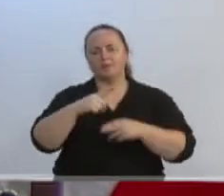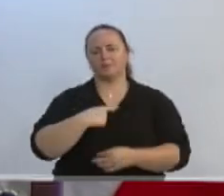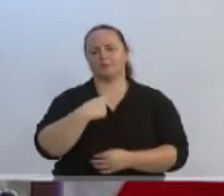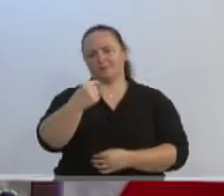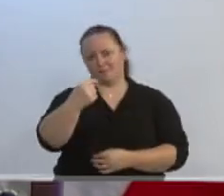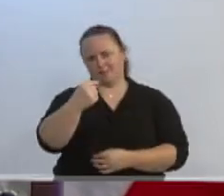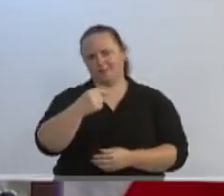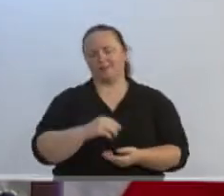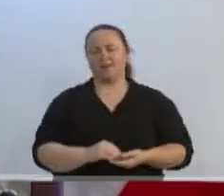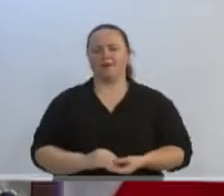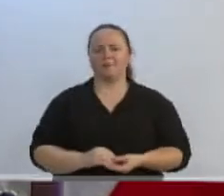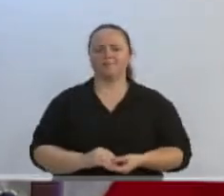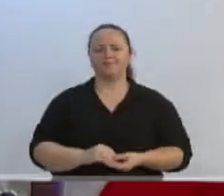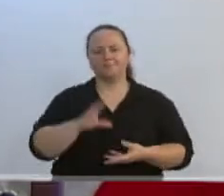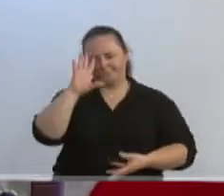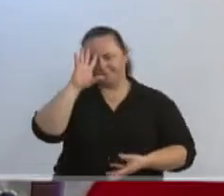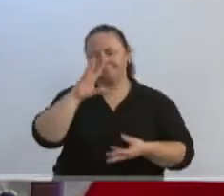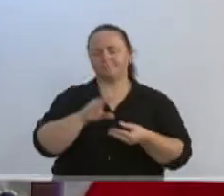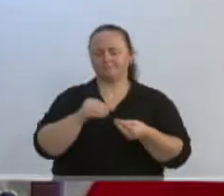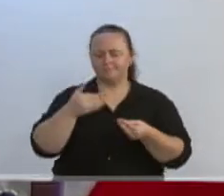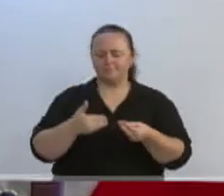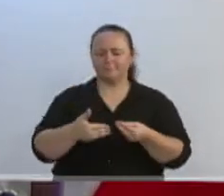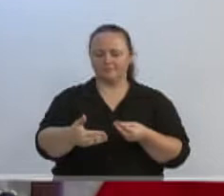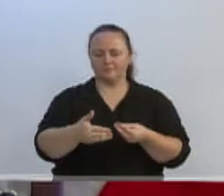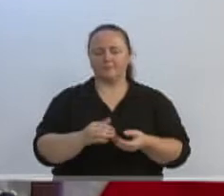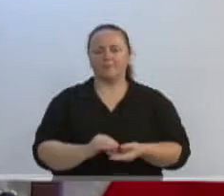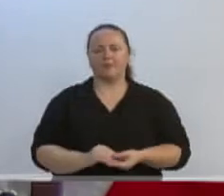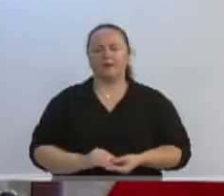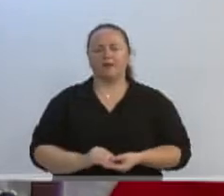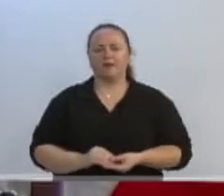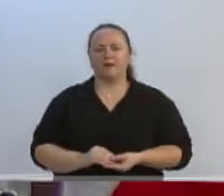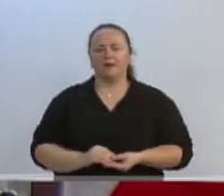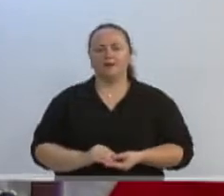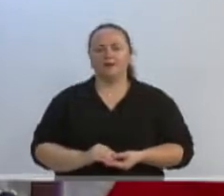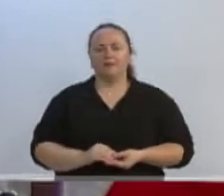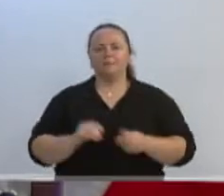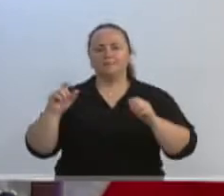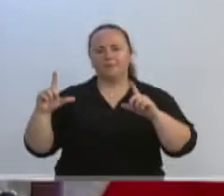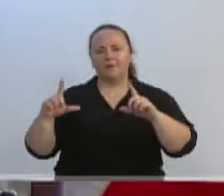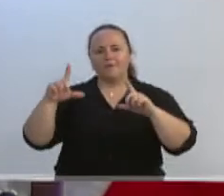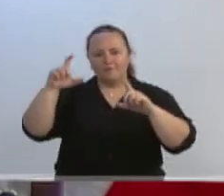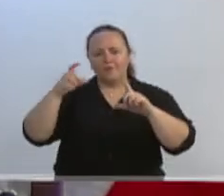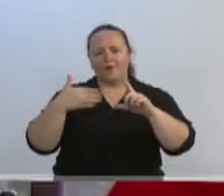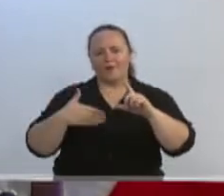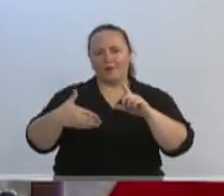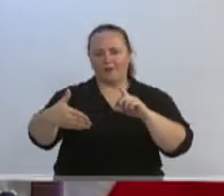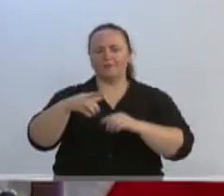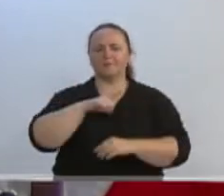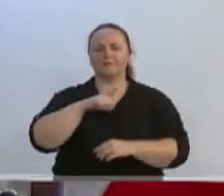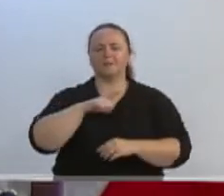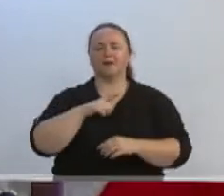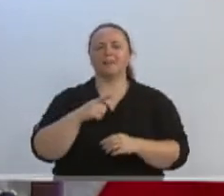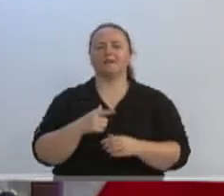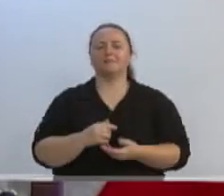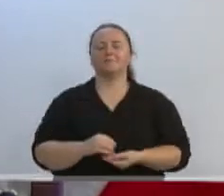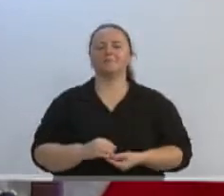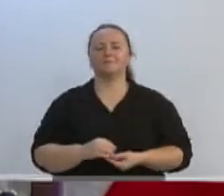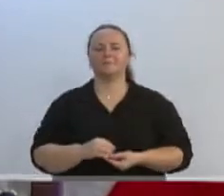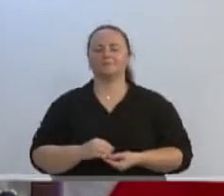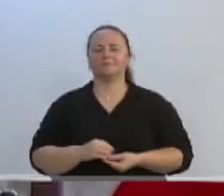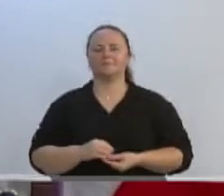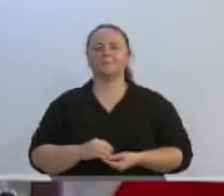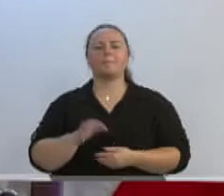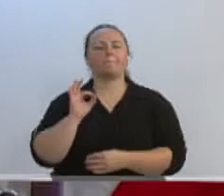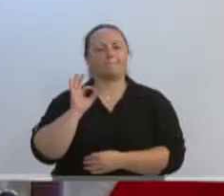cidade. Eu queria concluir, enfim, não vai dar muito tempo, uma foto de um aulão que nós vamos ter aqui, e isso sim